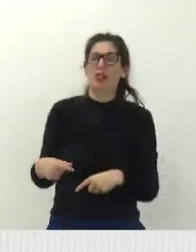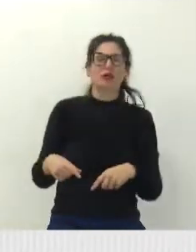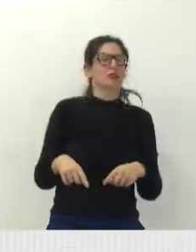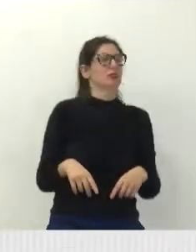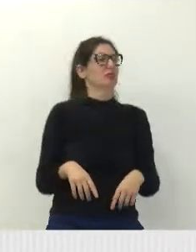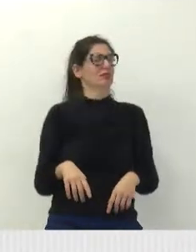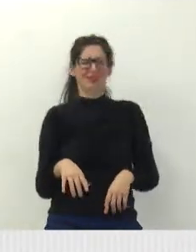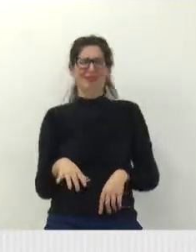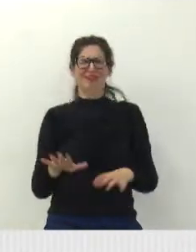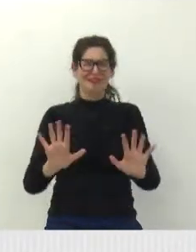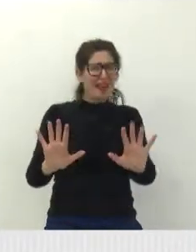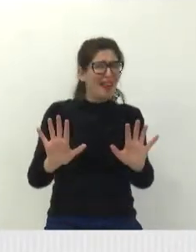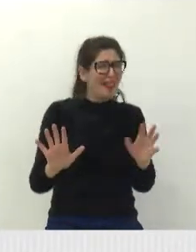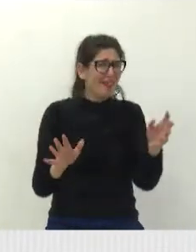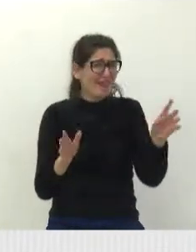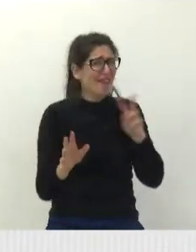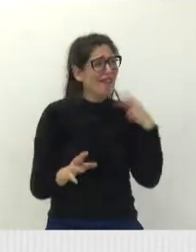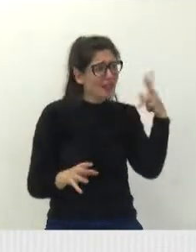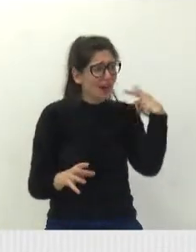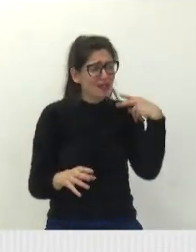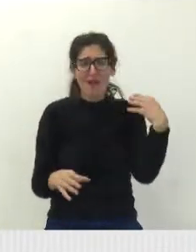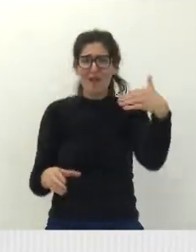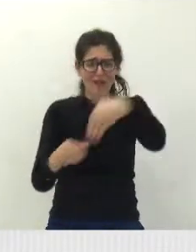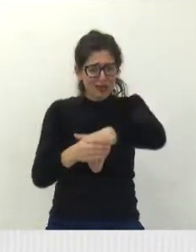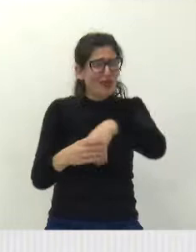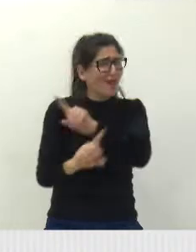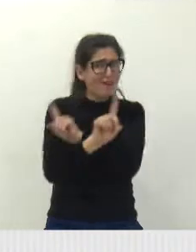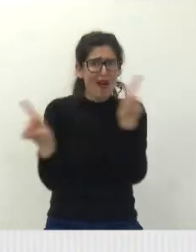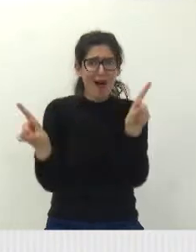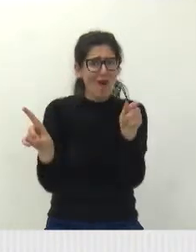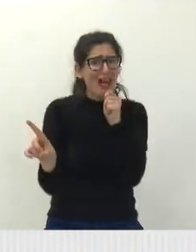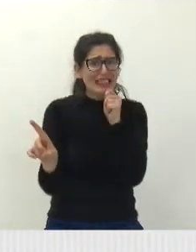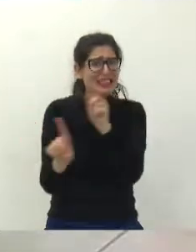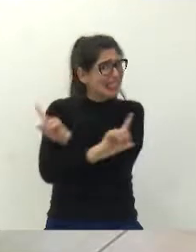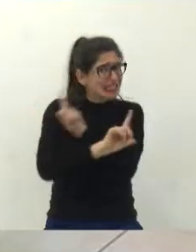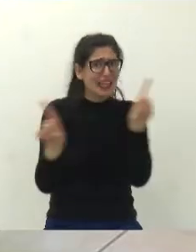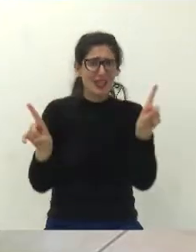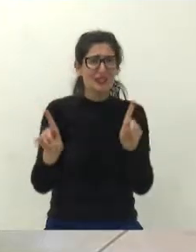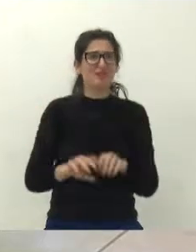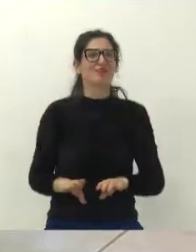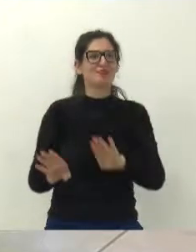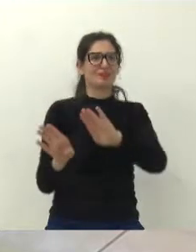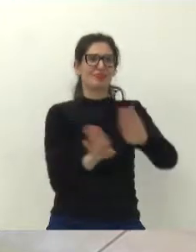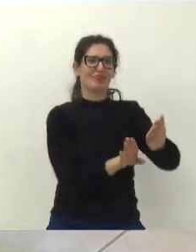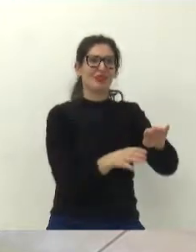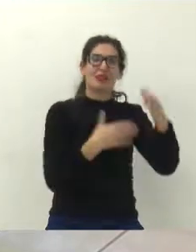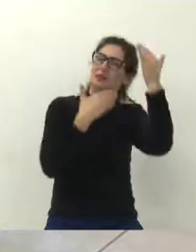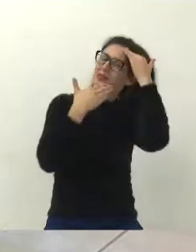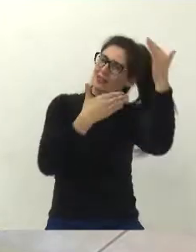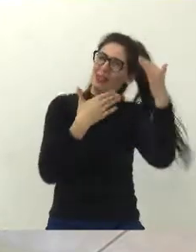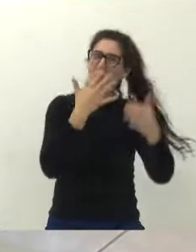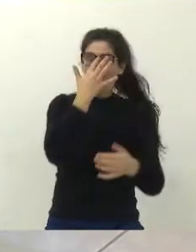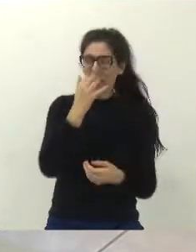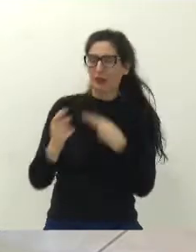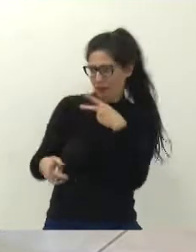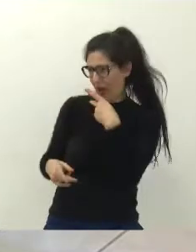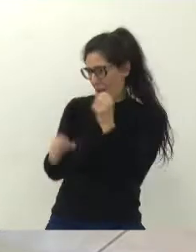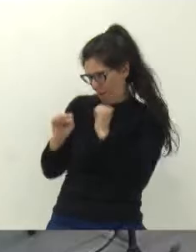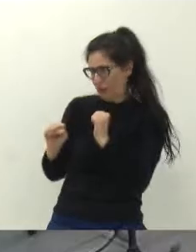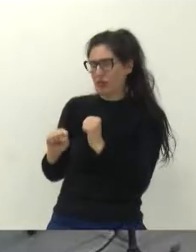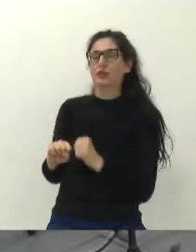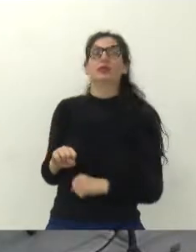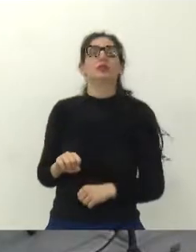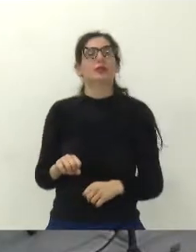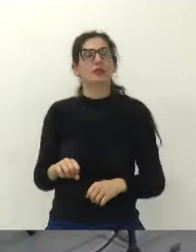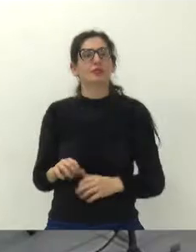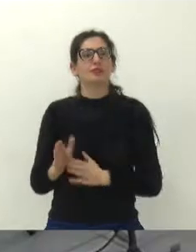Eu acho que é bom deixar isso bem claro. Pode falar, vereador. Sônia, obrigado pela parte. E não passa, esse